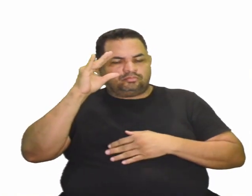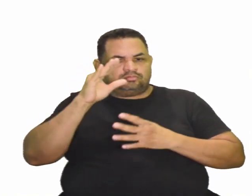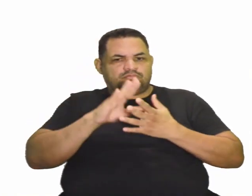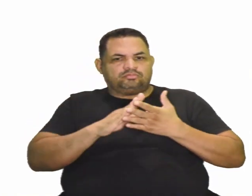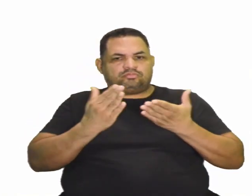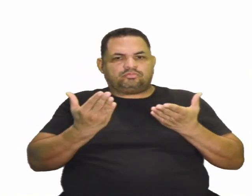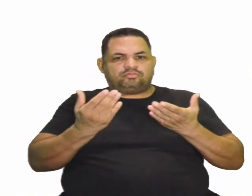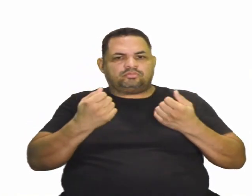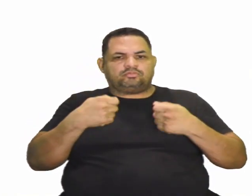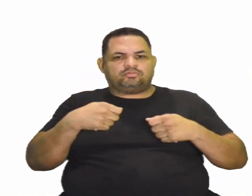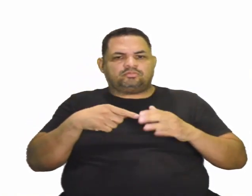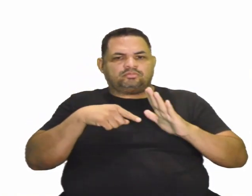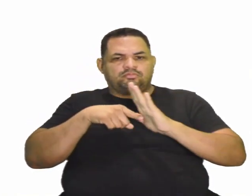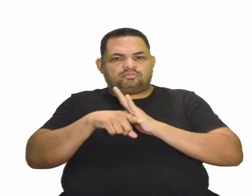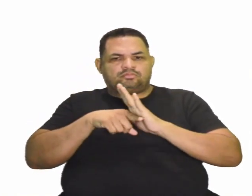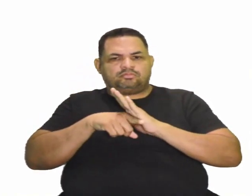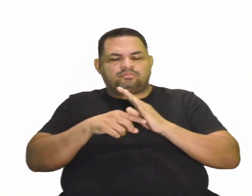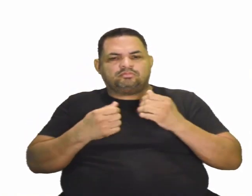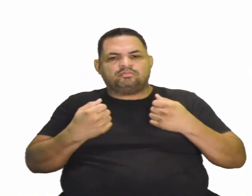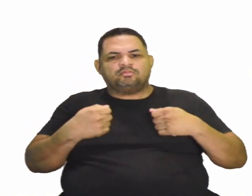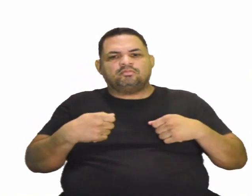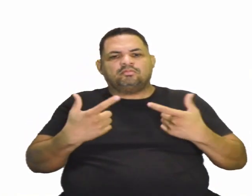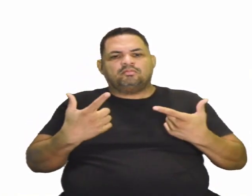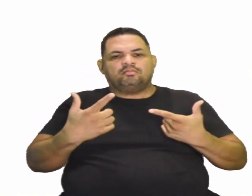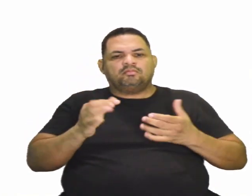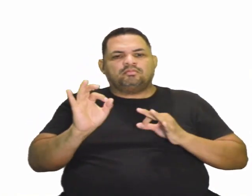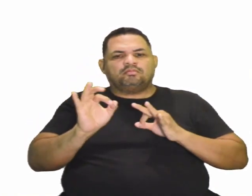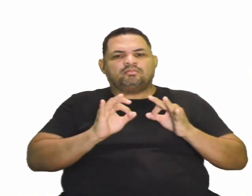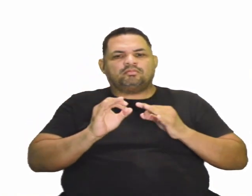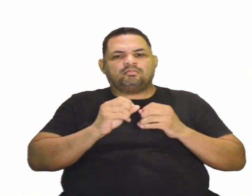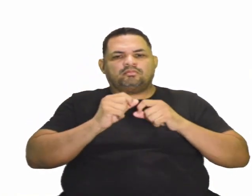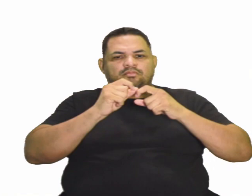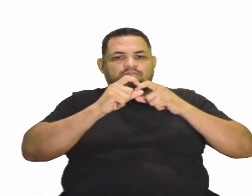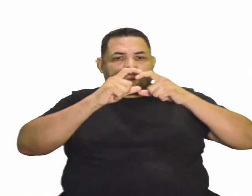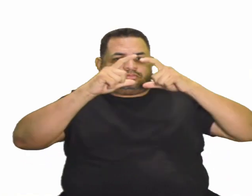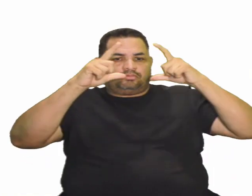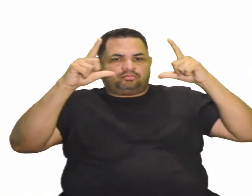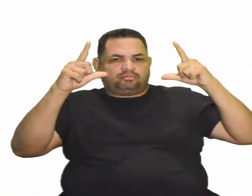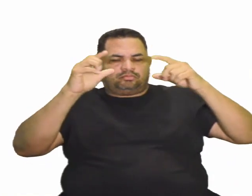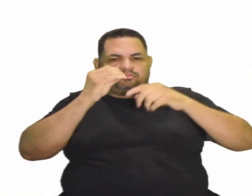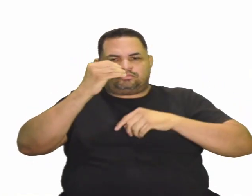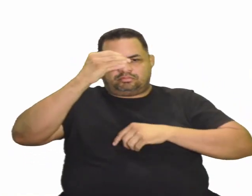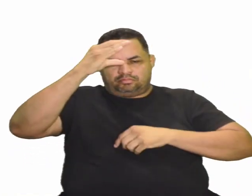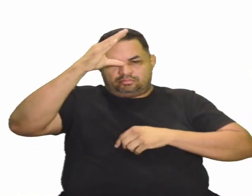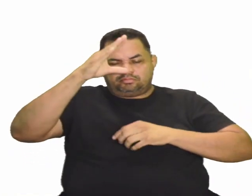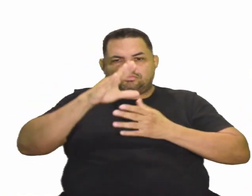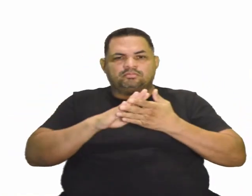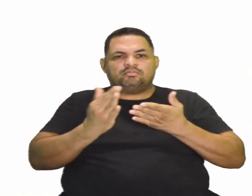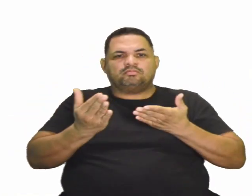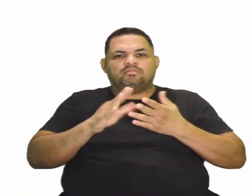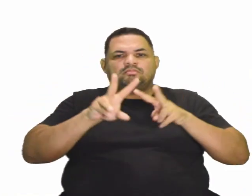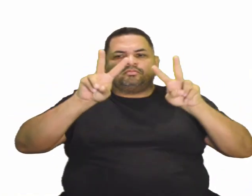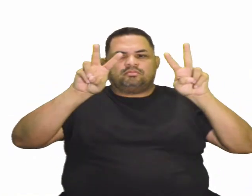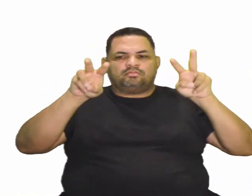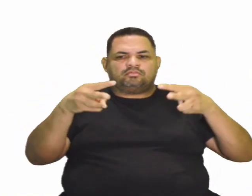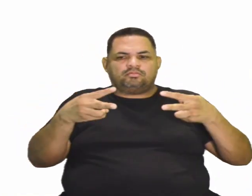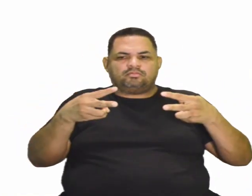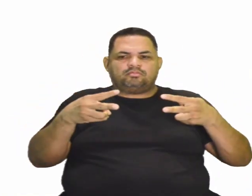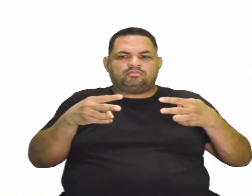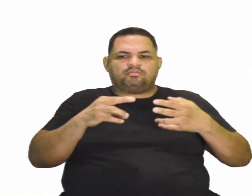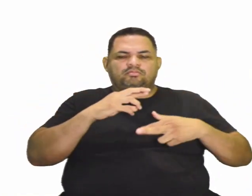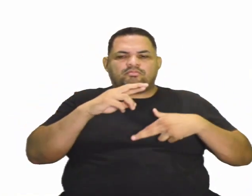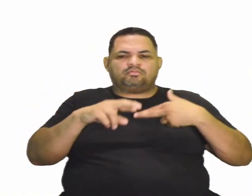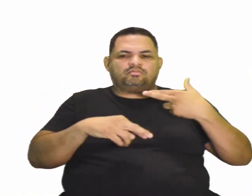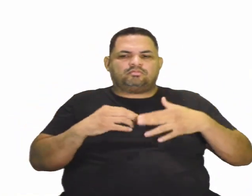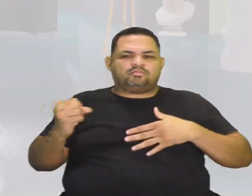podem pesquisar para que vocês possam ampliar aí seus conhecimentos, né, nessa temática do